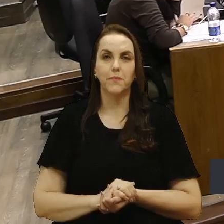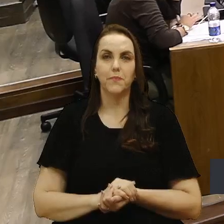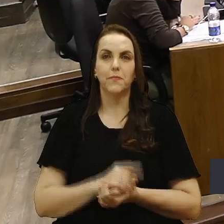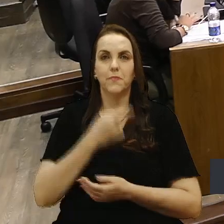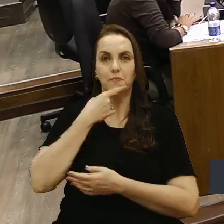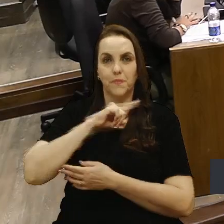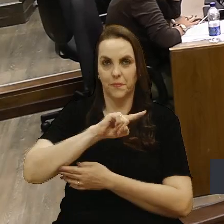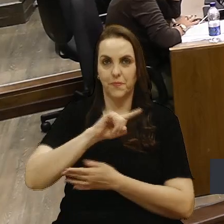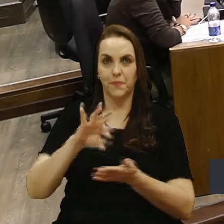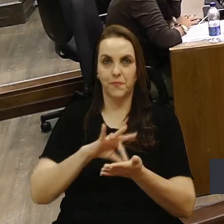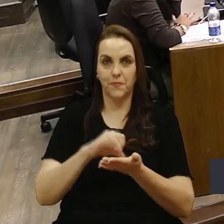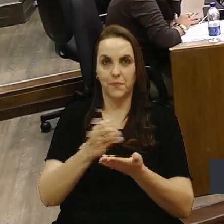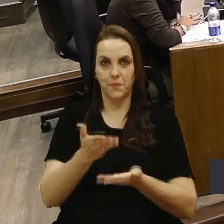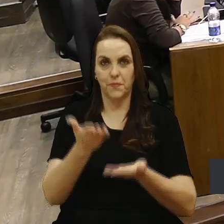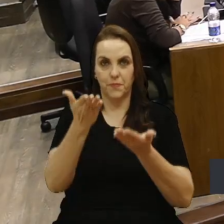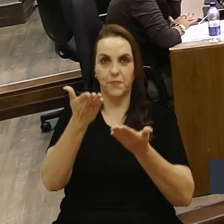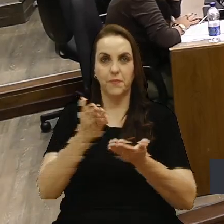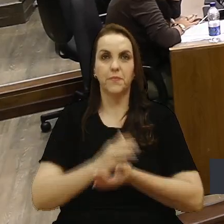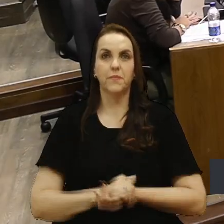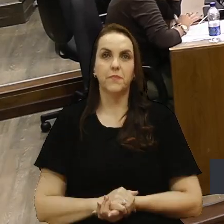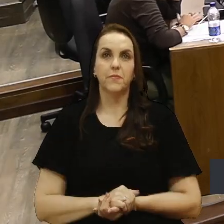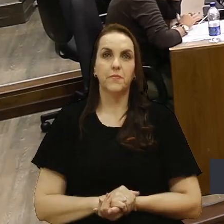Caleb Garbim, com a palavra.